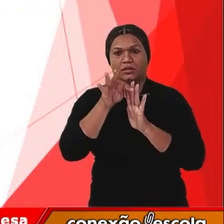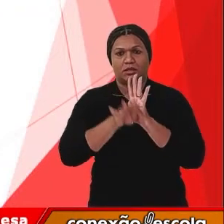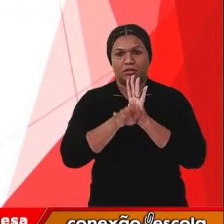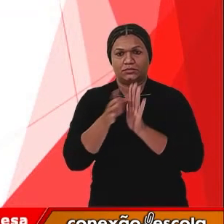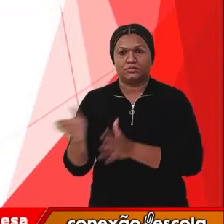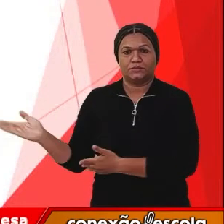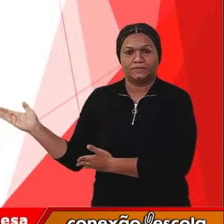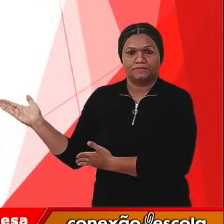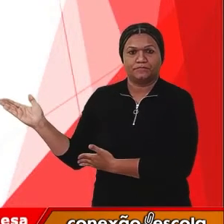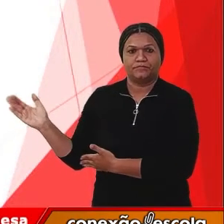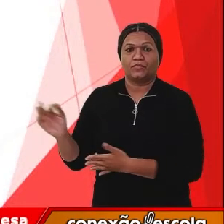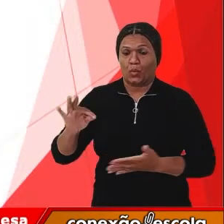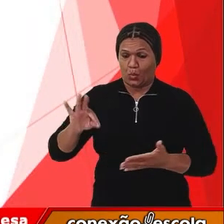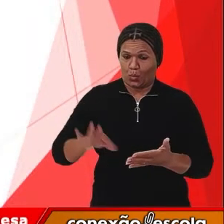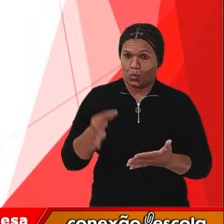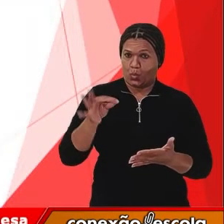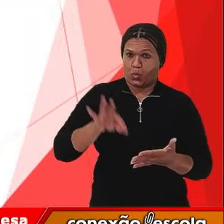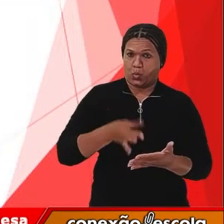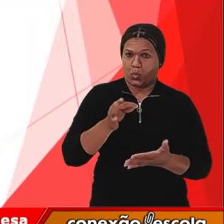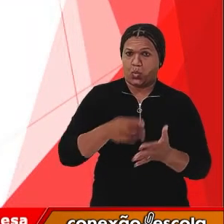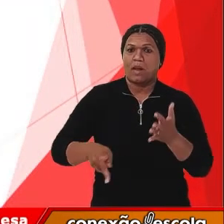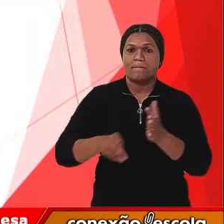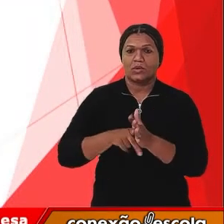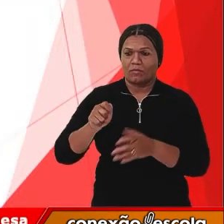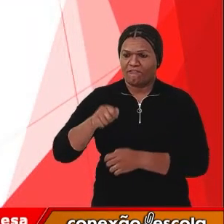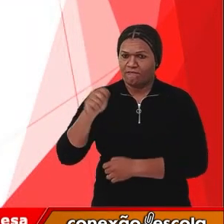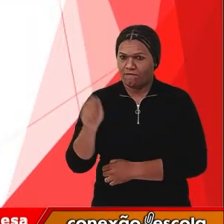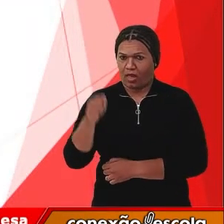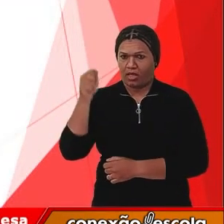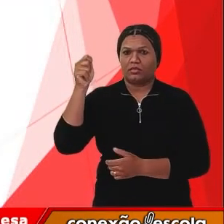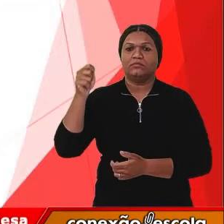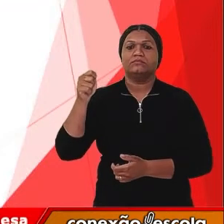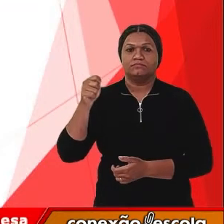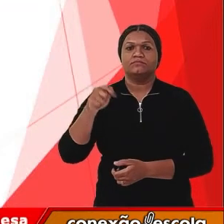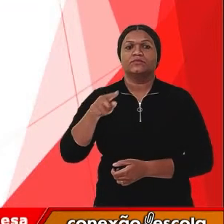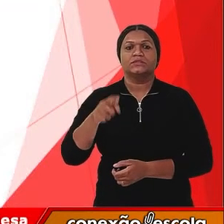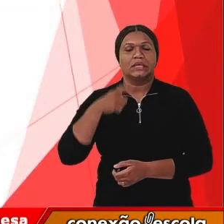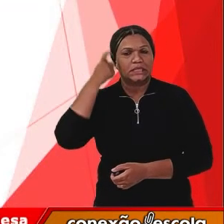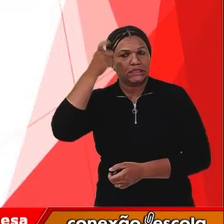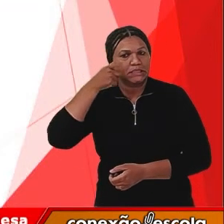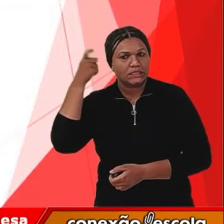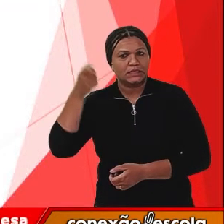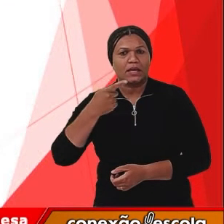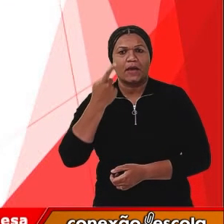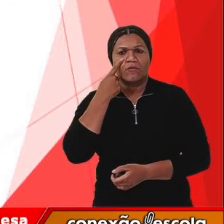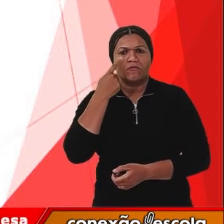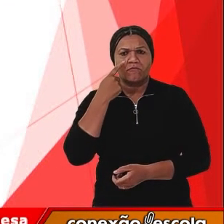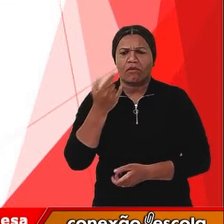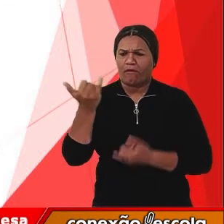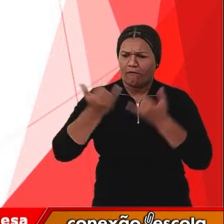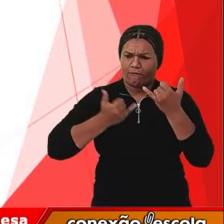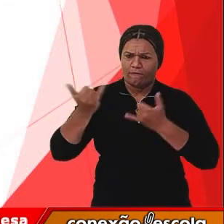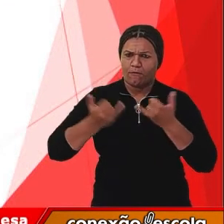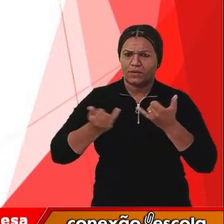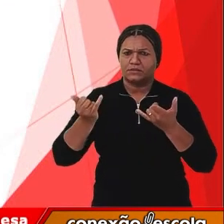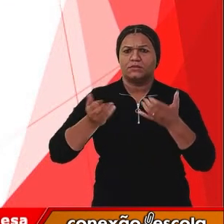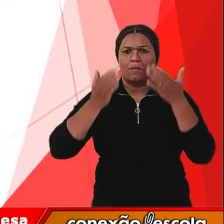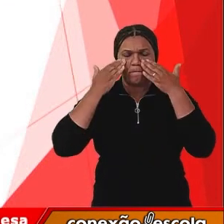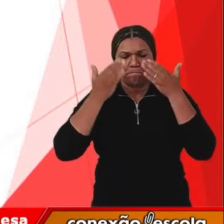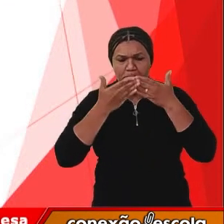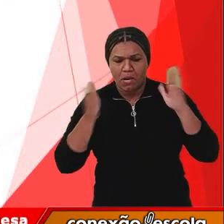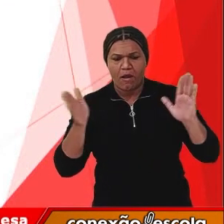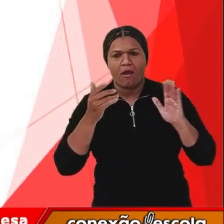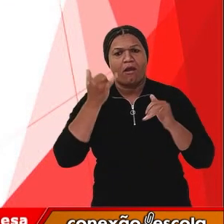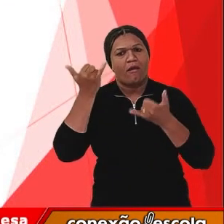texto a costureira das Fadas e vai tentar distinguir as informações explícitas das implícitas do